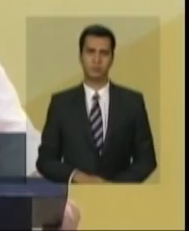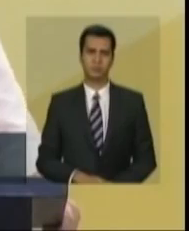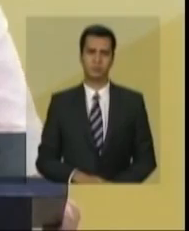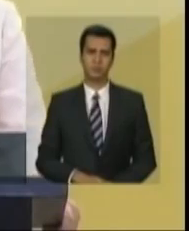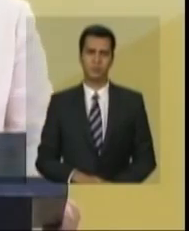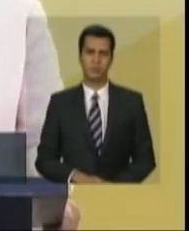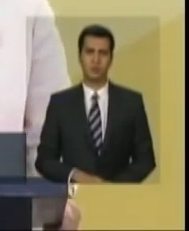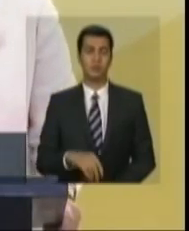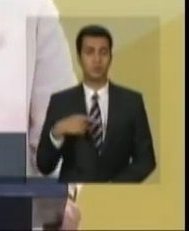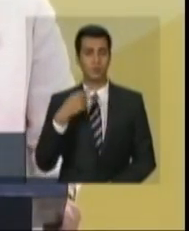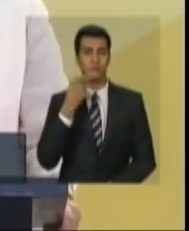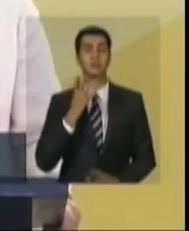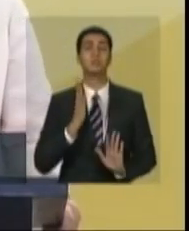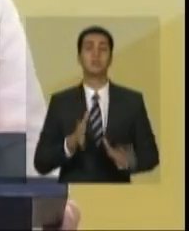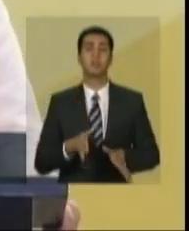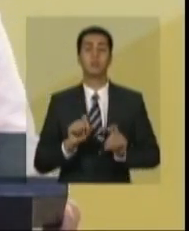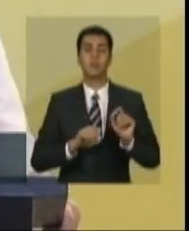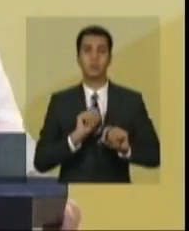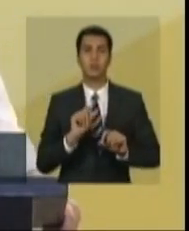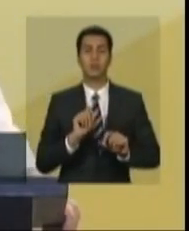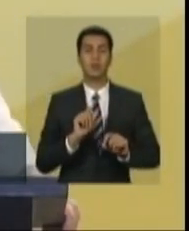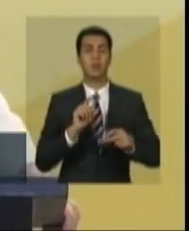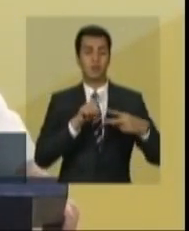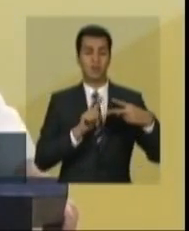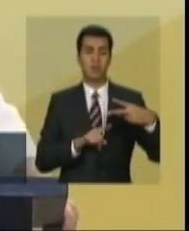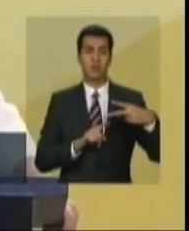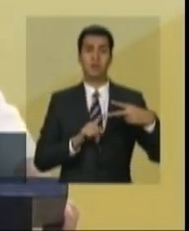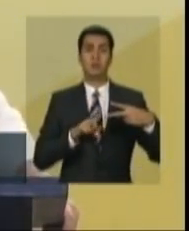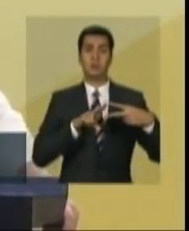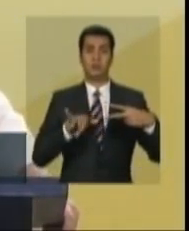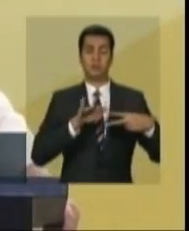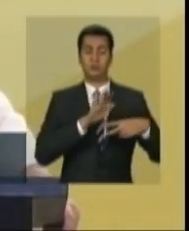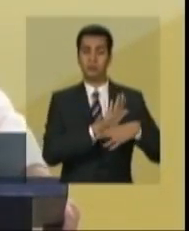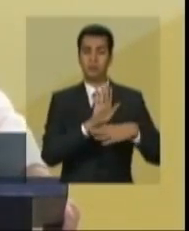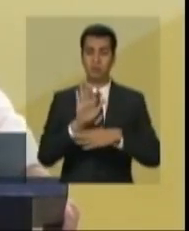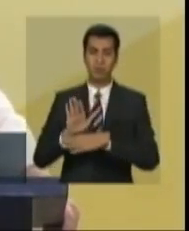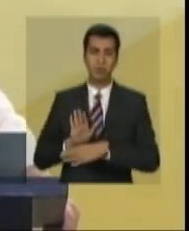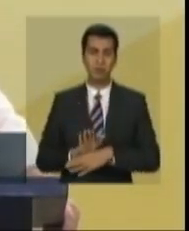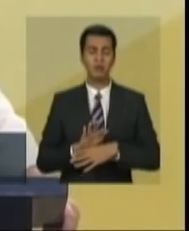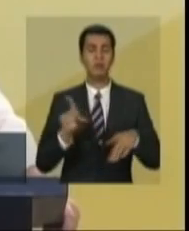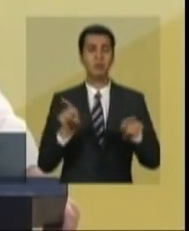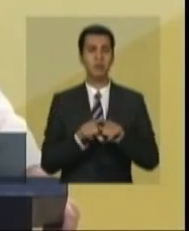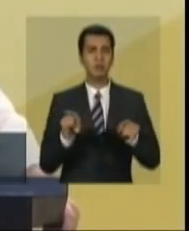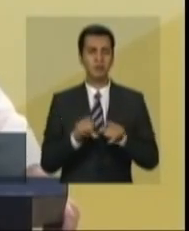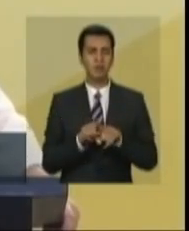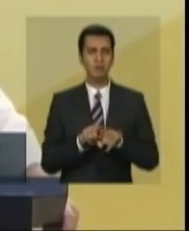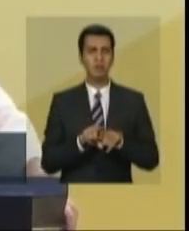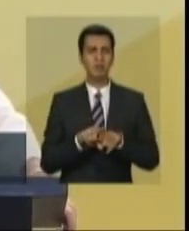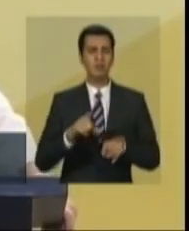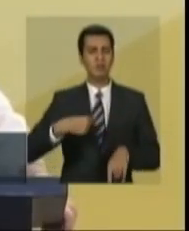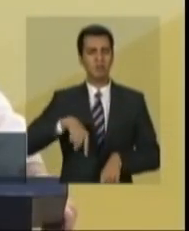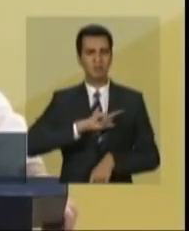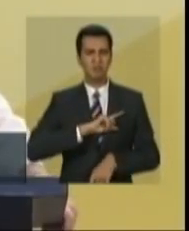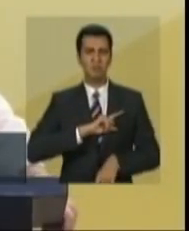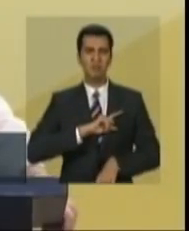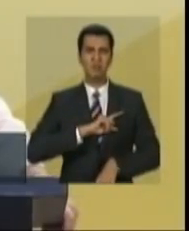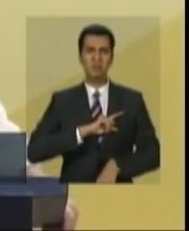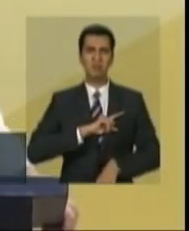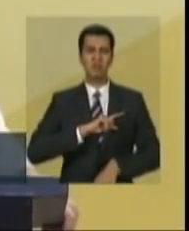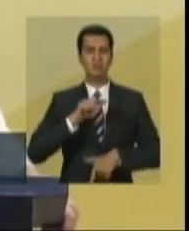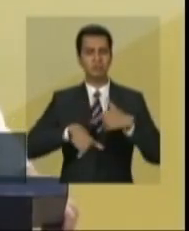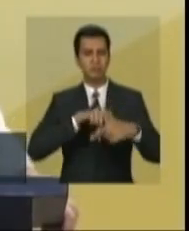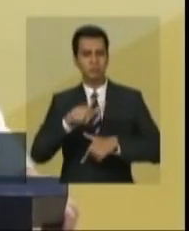tão importante quanto seus efeitos é a mudança de atitude que eles representam e